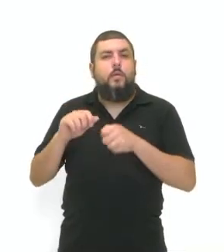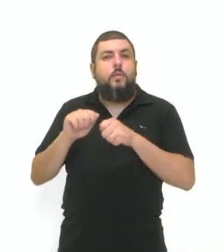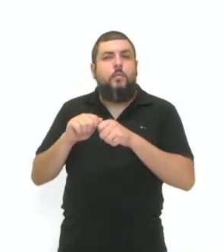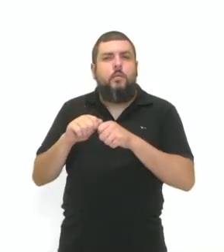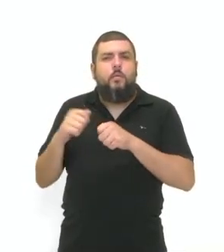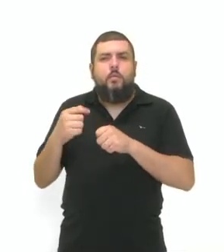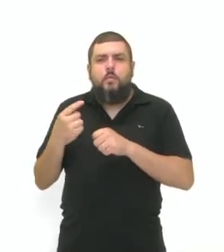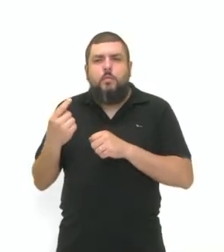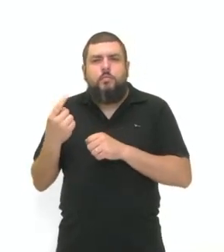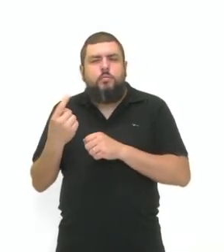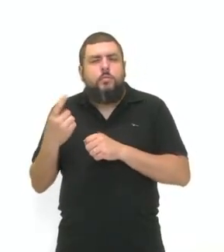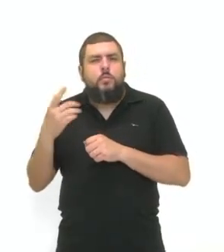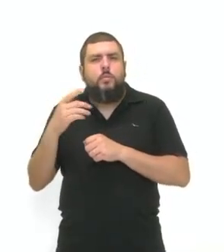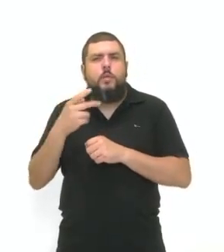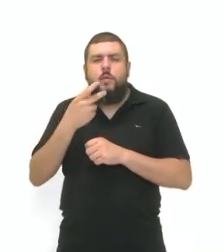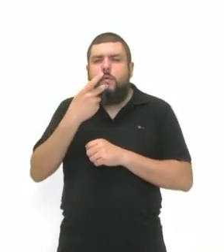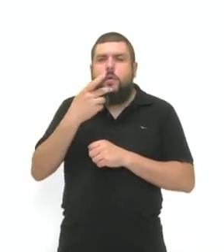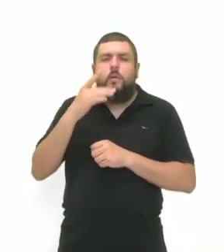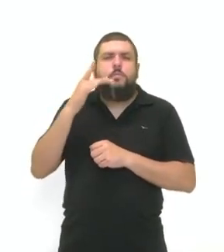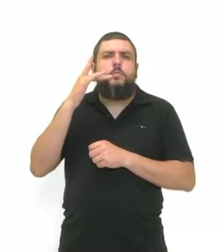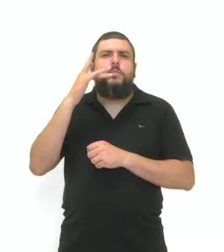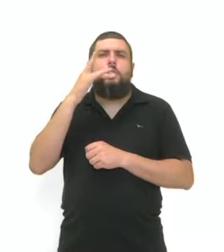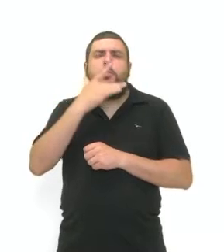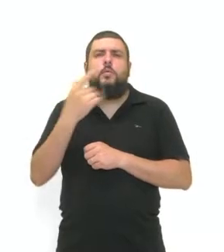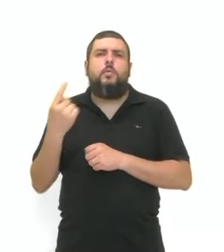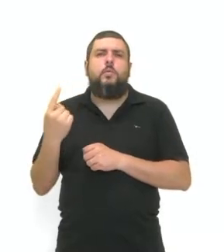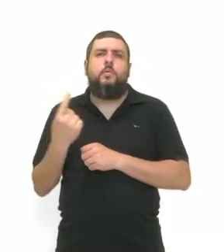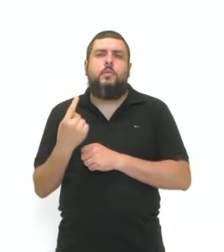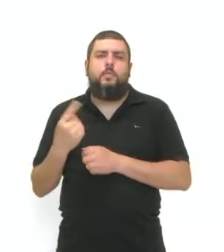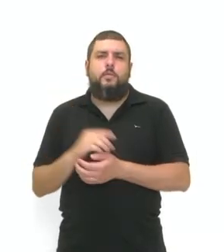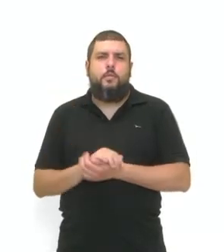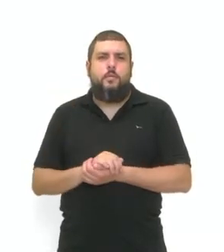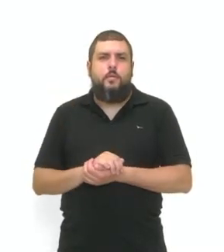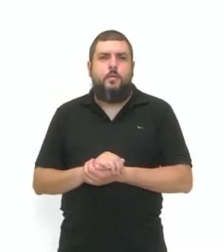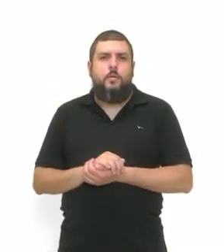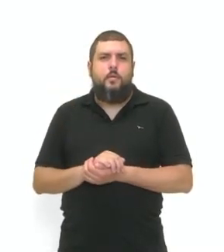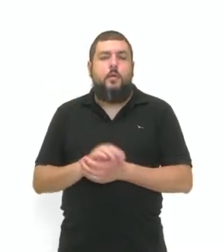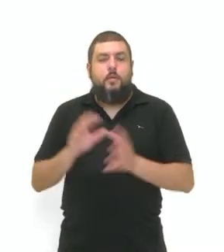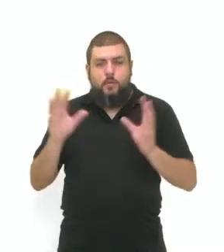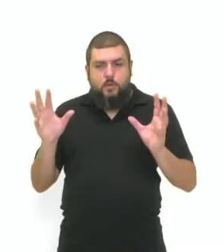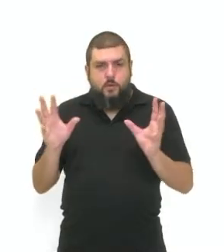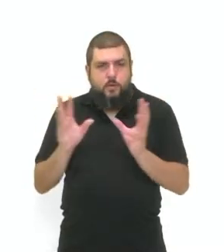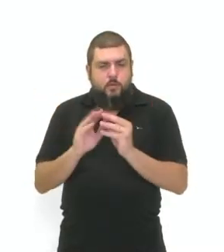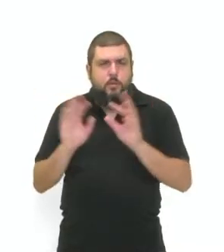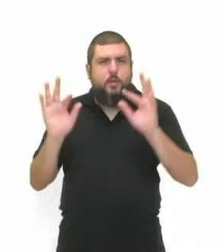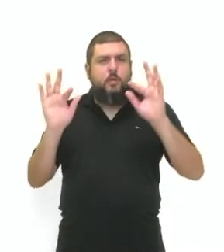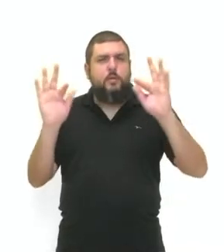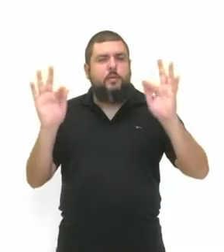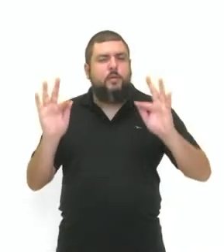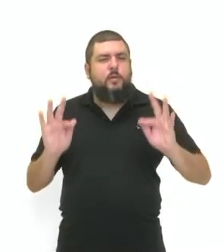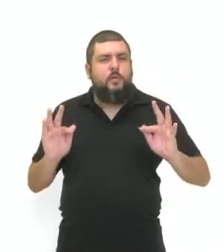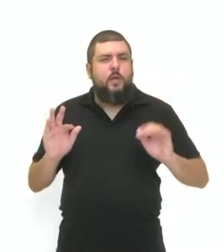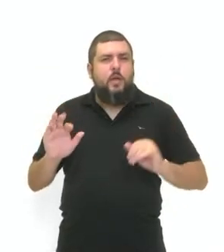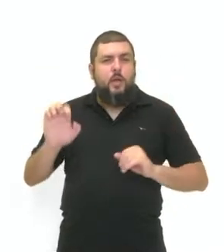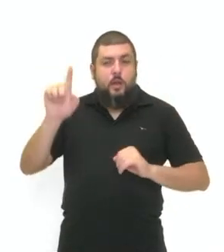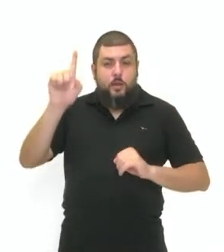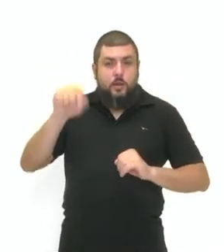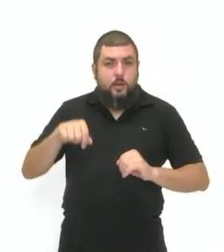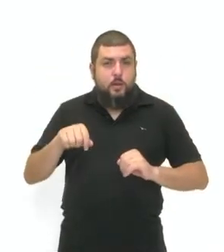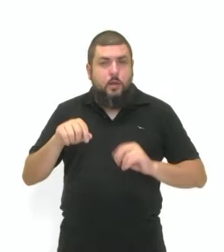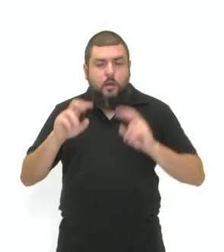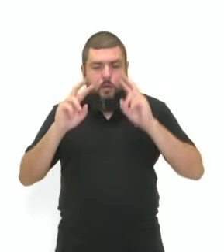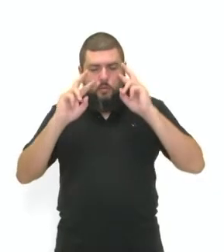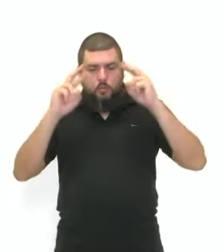felicita. Que delícia estar sozinho! E conclui que a grande felicidade seria a de estar-se inteiramente só,